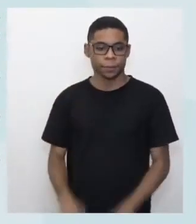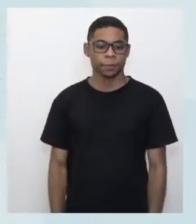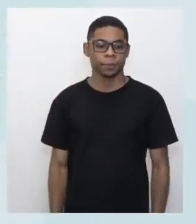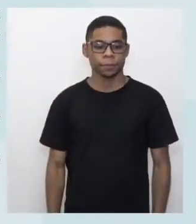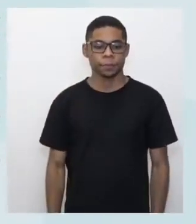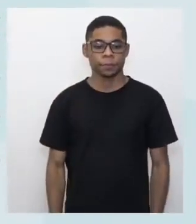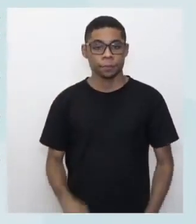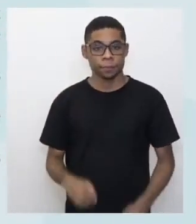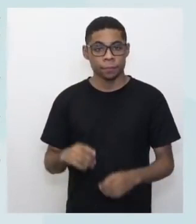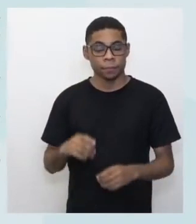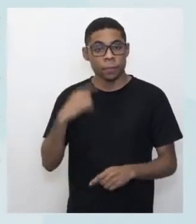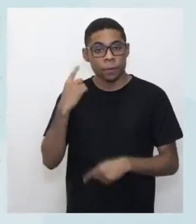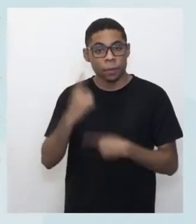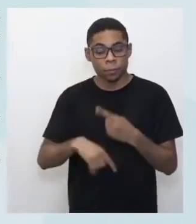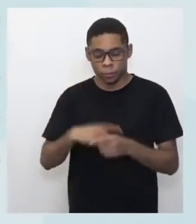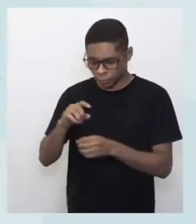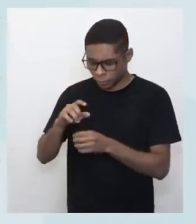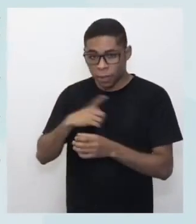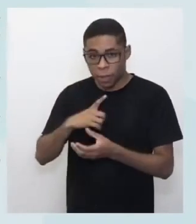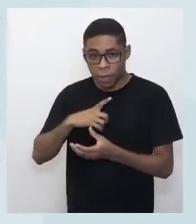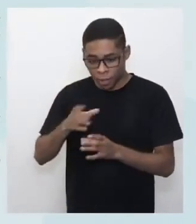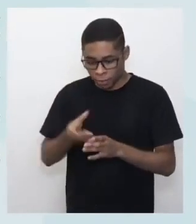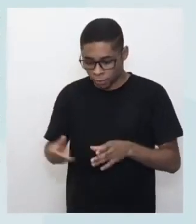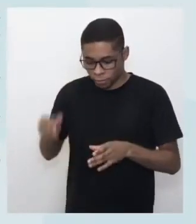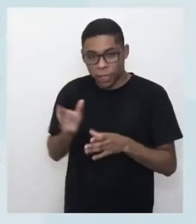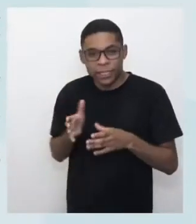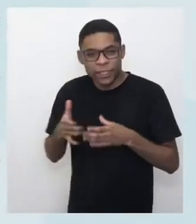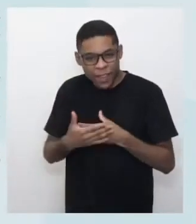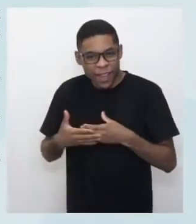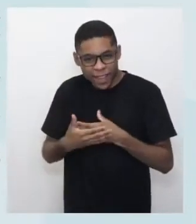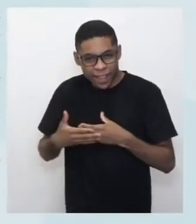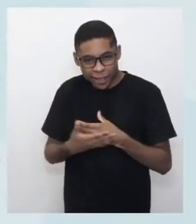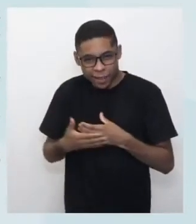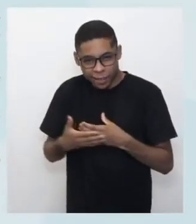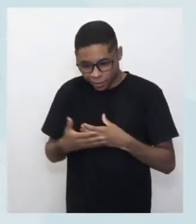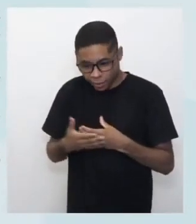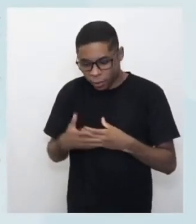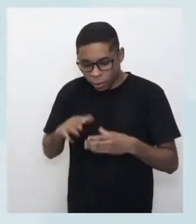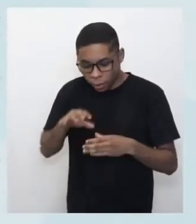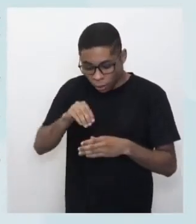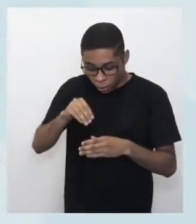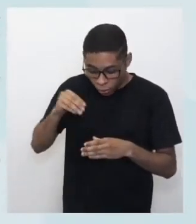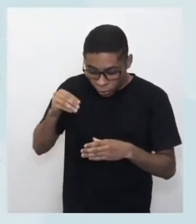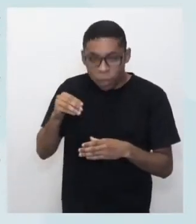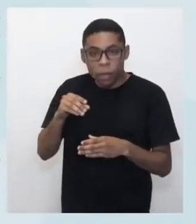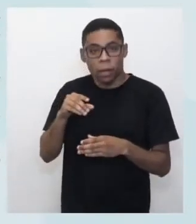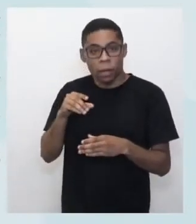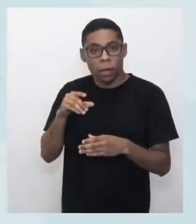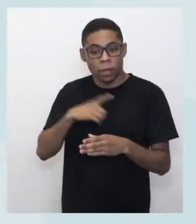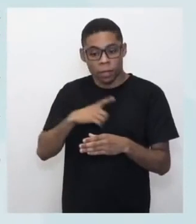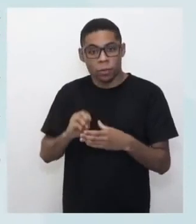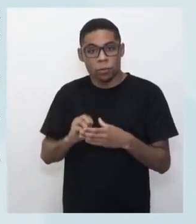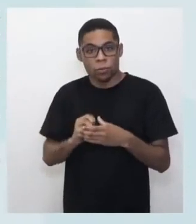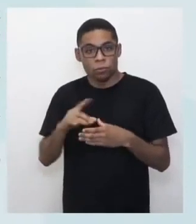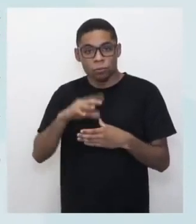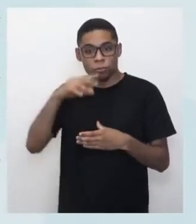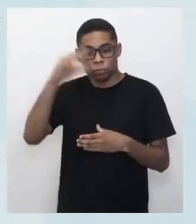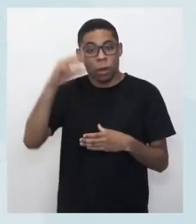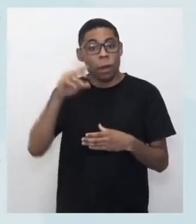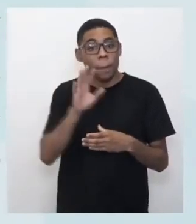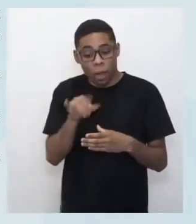Dentro dela há um gênio e ele concorda em dar para cada amigo um